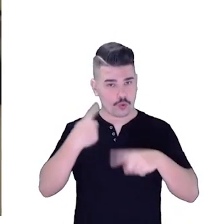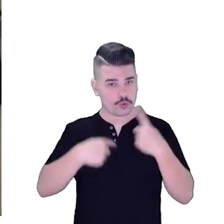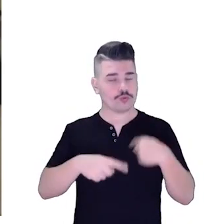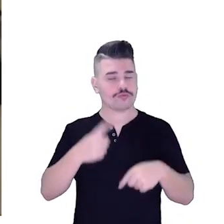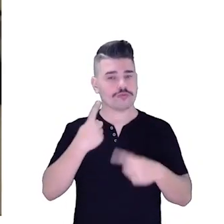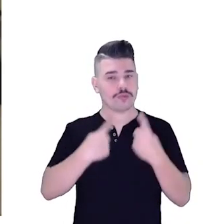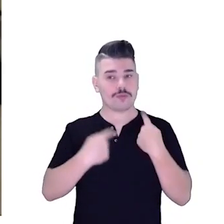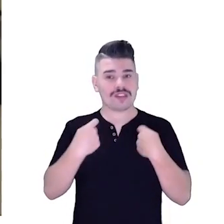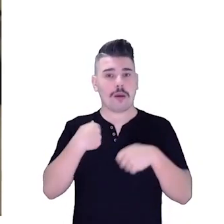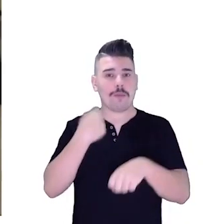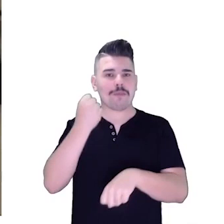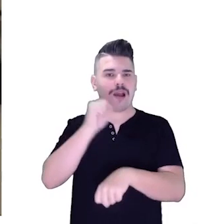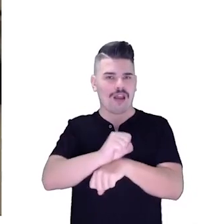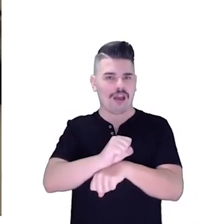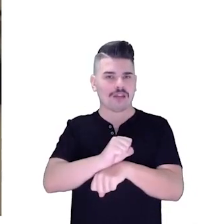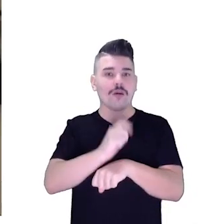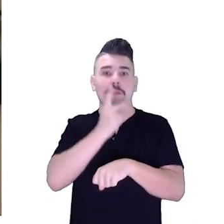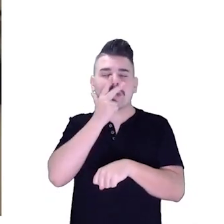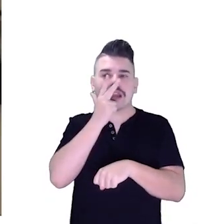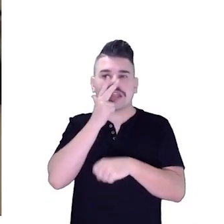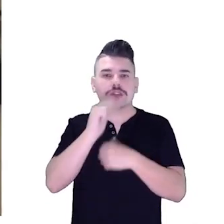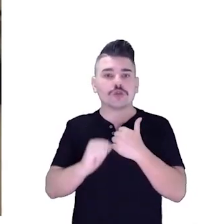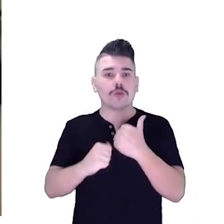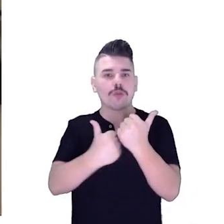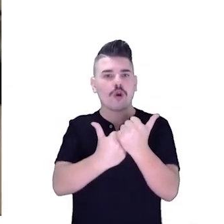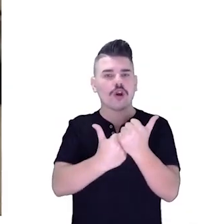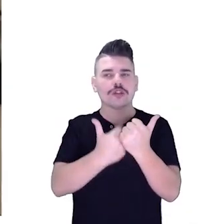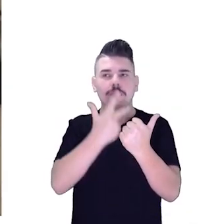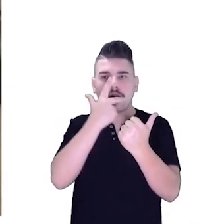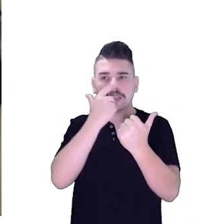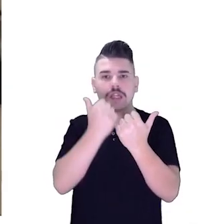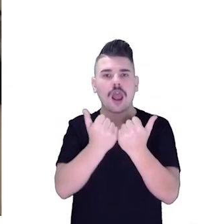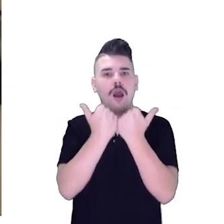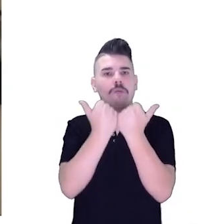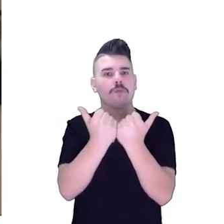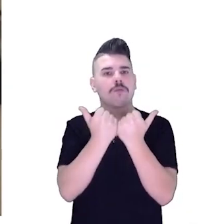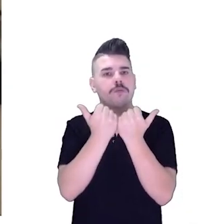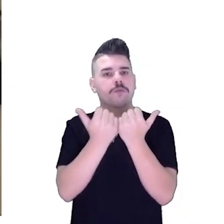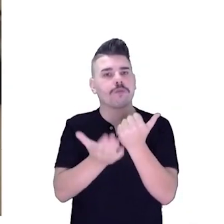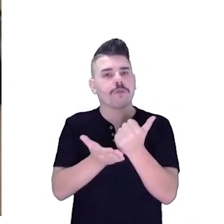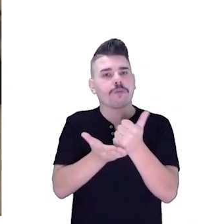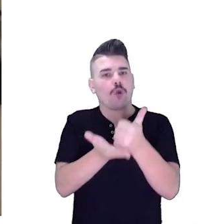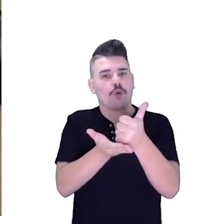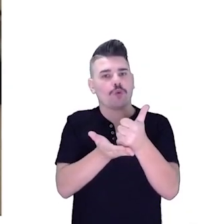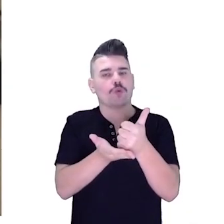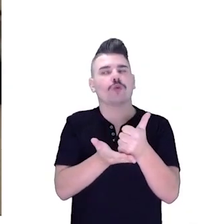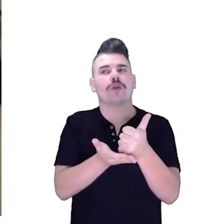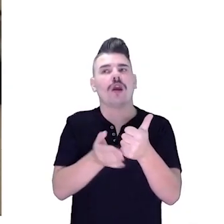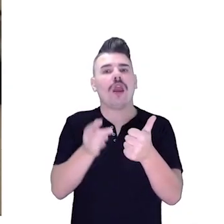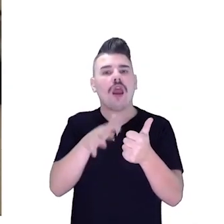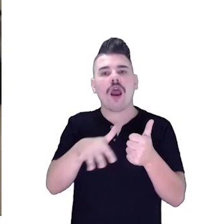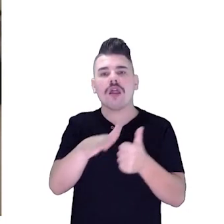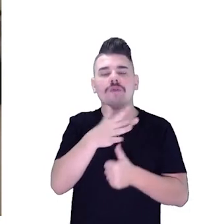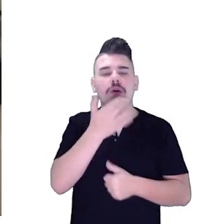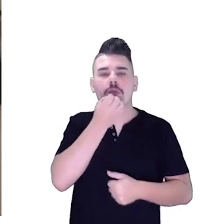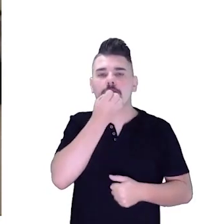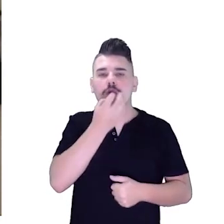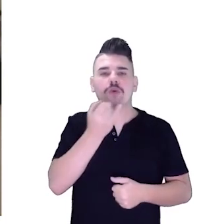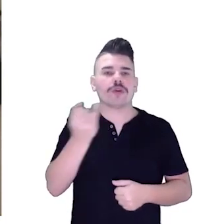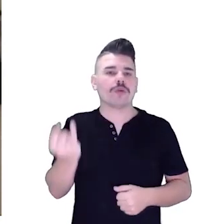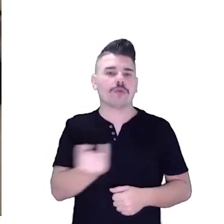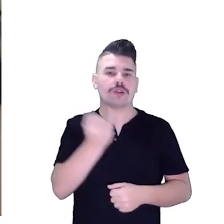então, esse suporte, esse apoio, né, de uma clínica de médicos também foi muito